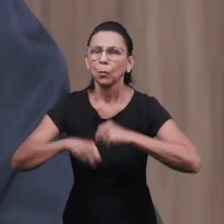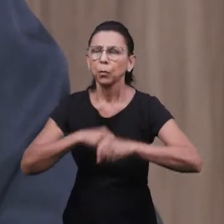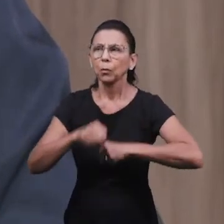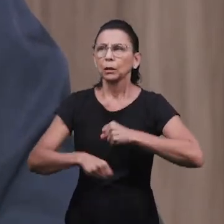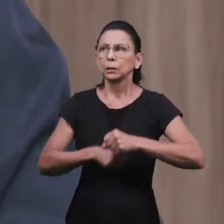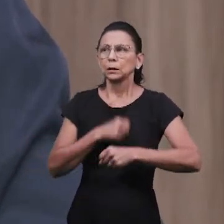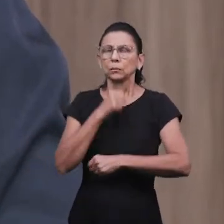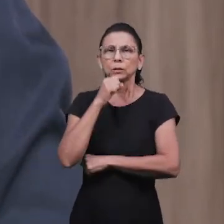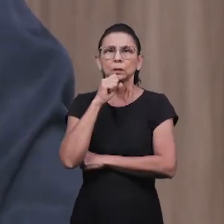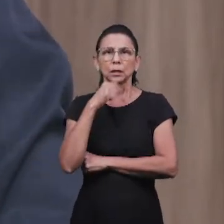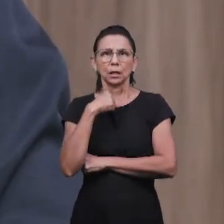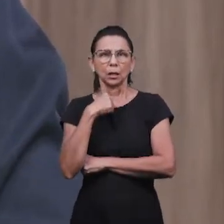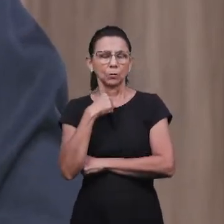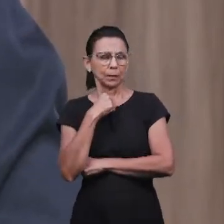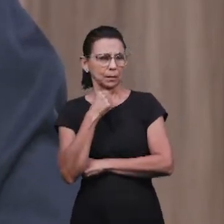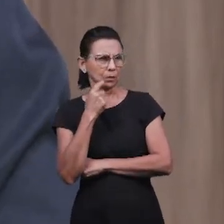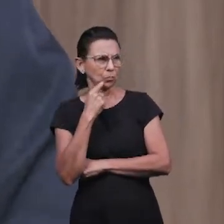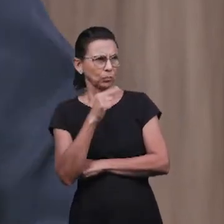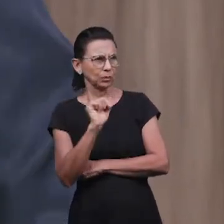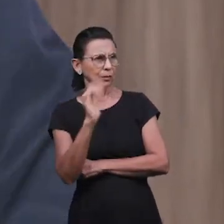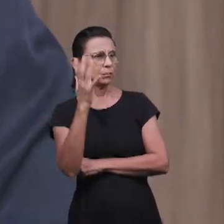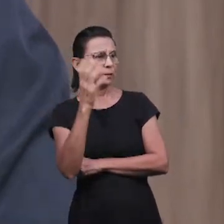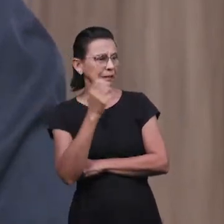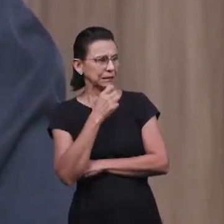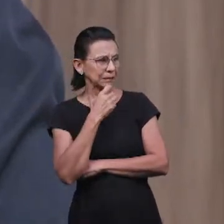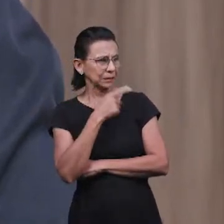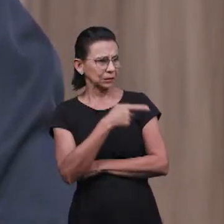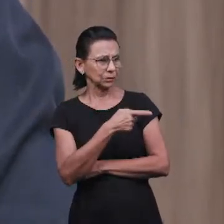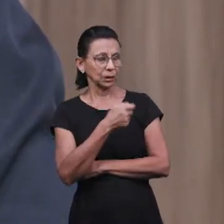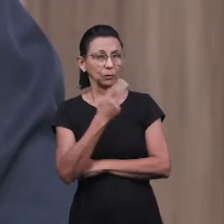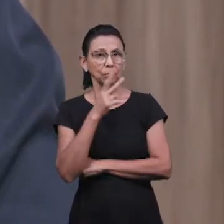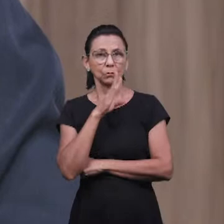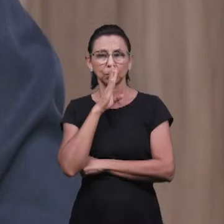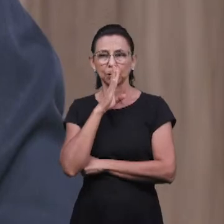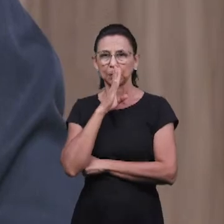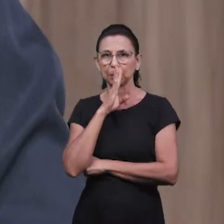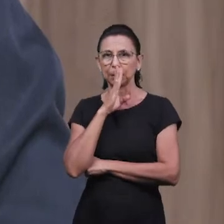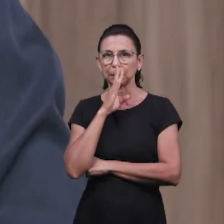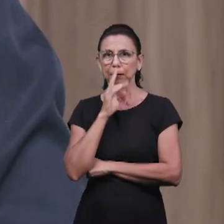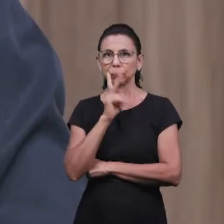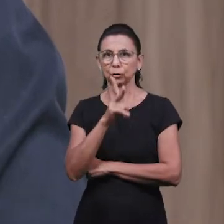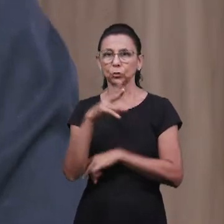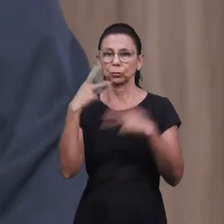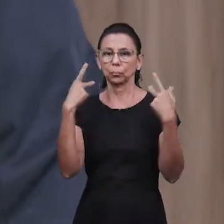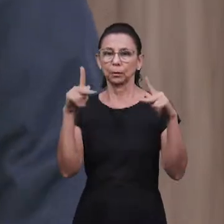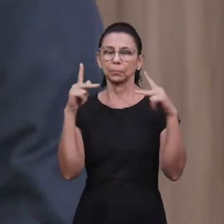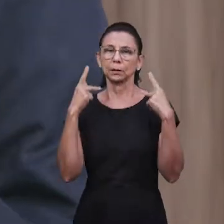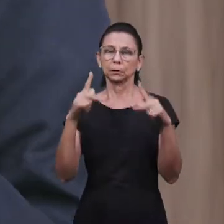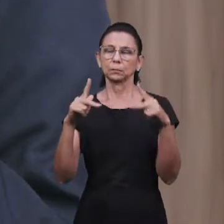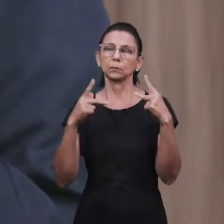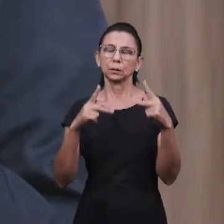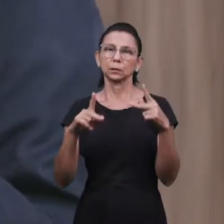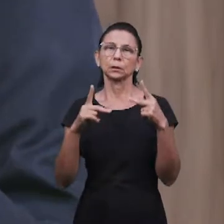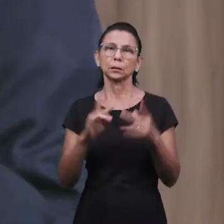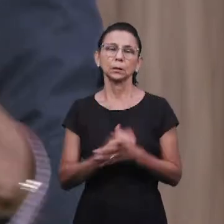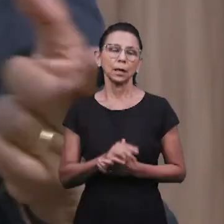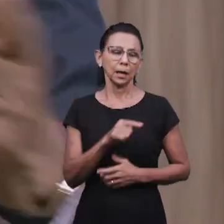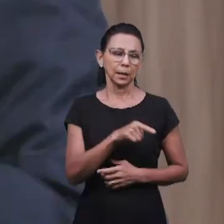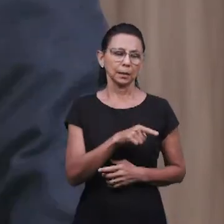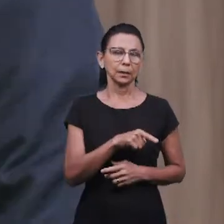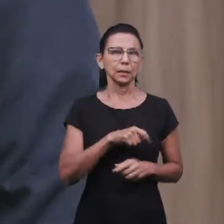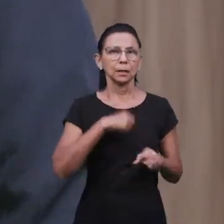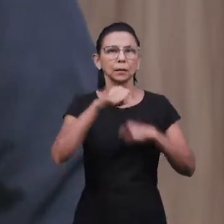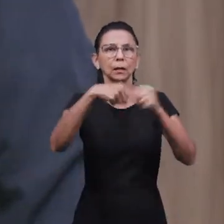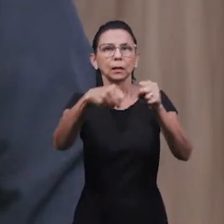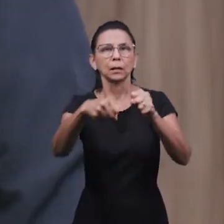se ela está inquieta. Eu não sabia se ela, autismo, o que era, né? Eu falei, não vou falar nada, vou continuar pregando. Aí eu continuei pregando e a criança vai e